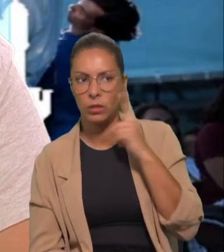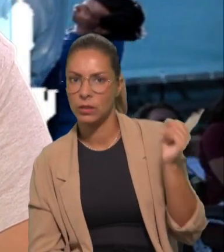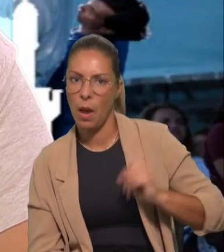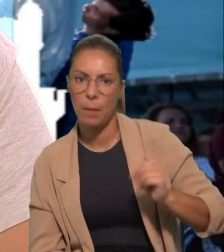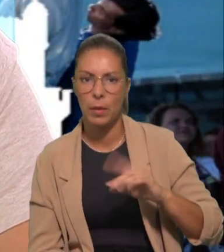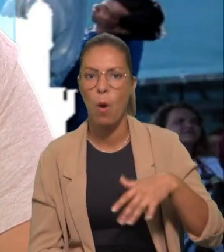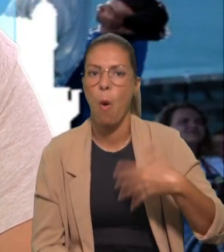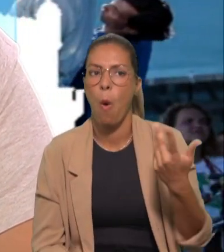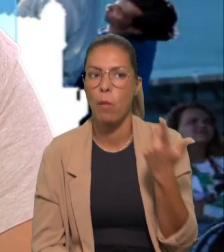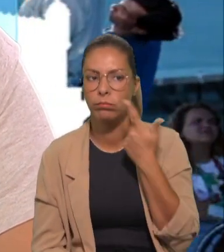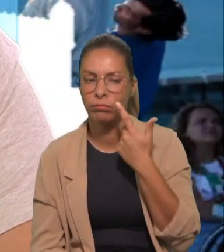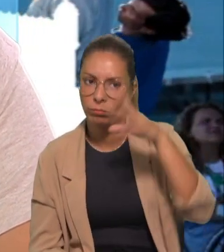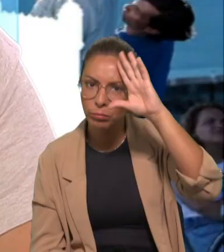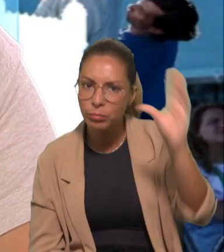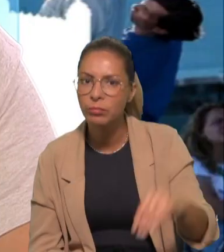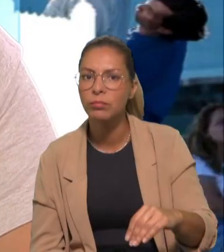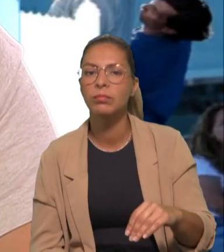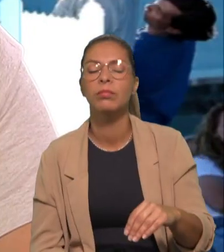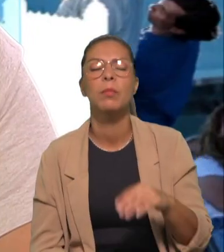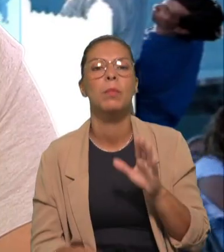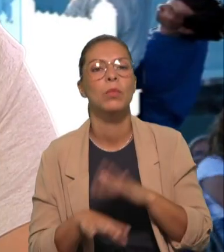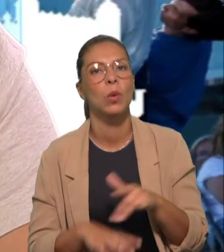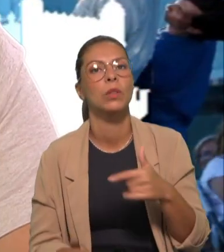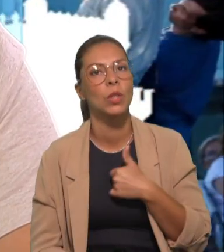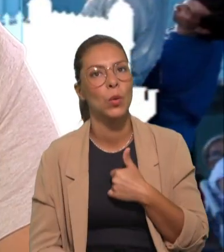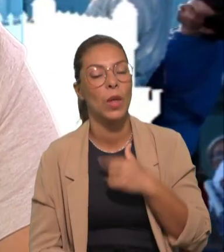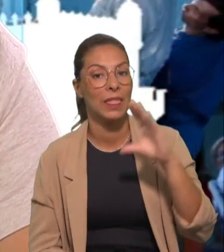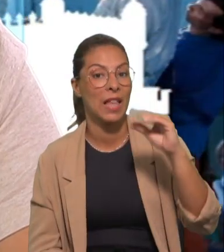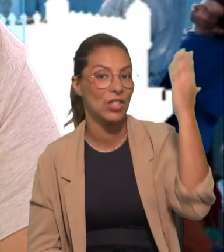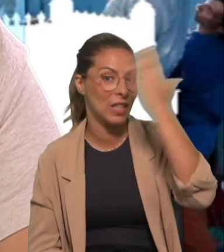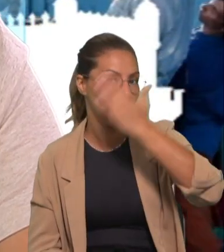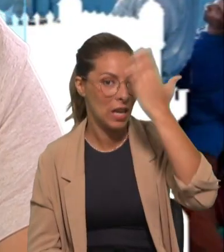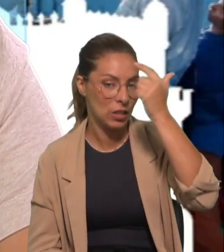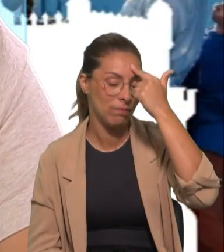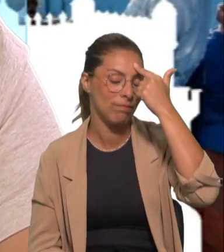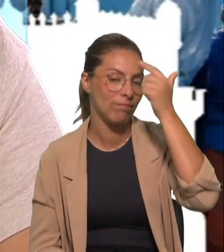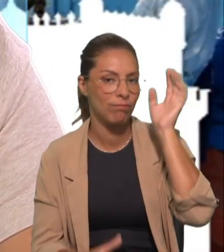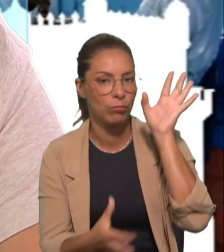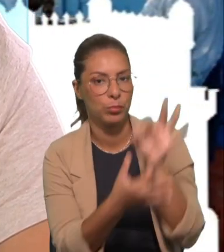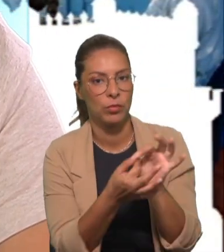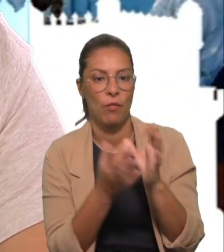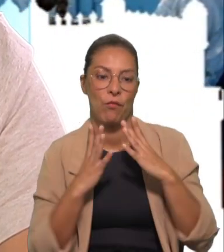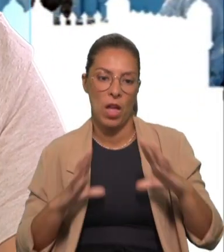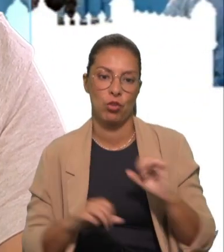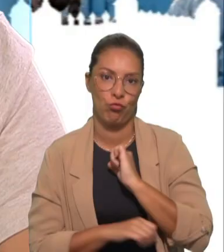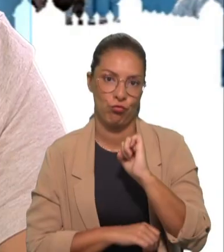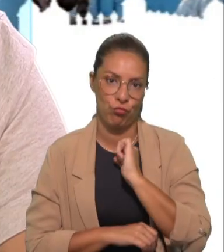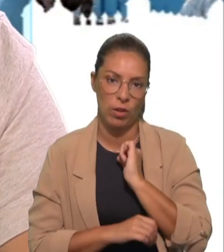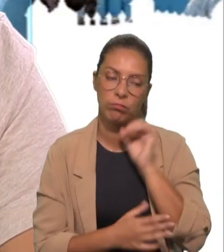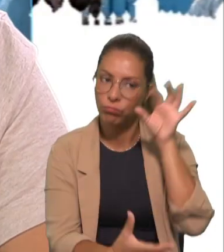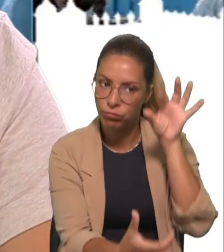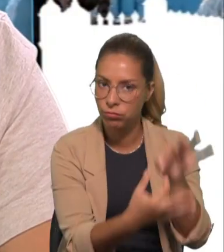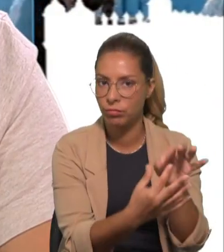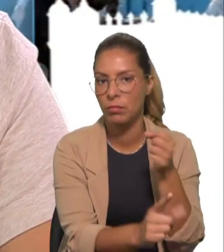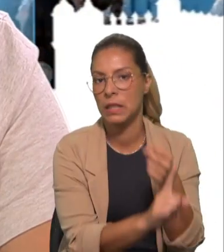E acho que é por isso que eu também dedico pelo menos estes 10 dias das minhas férias